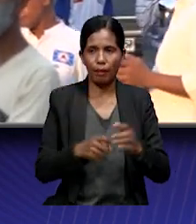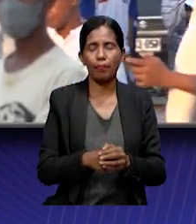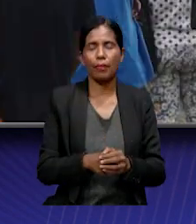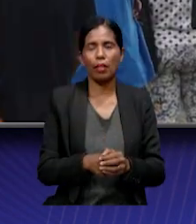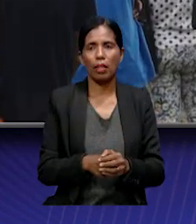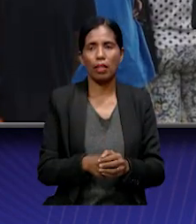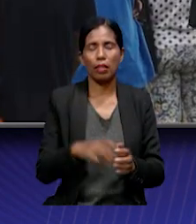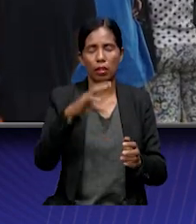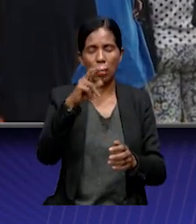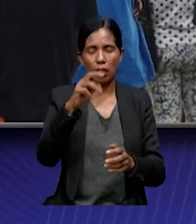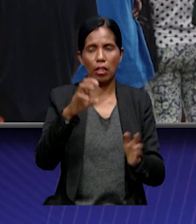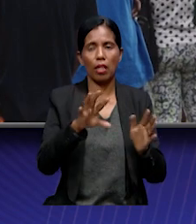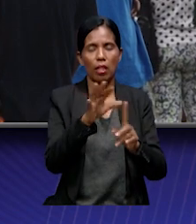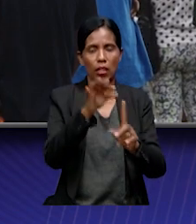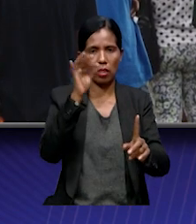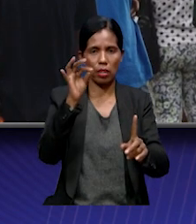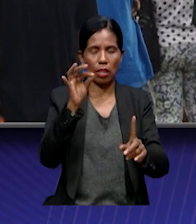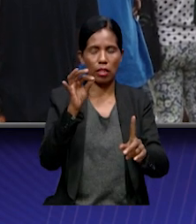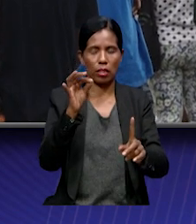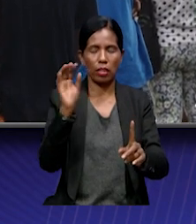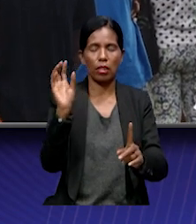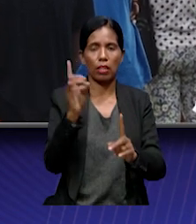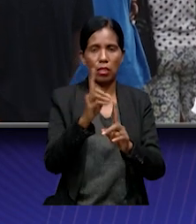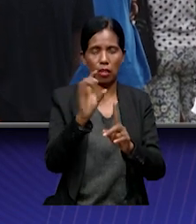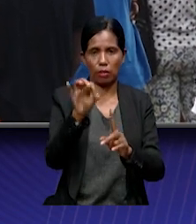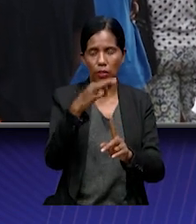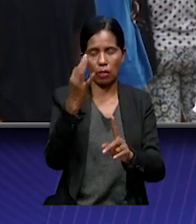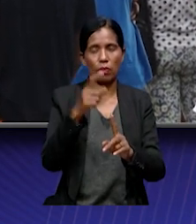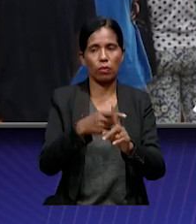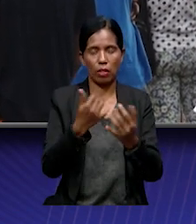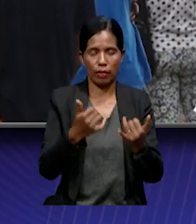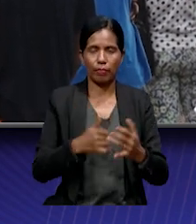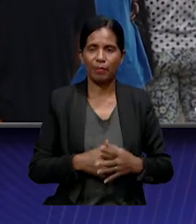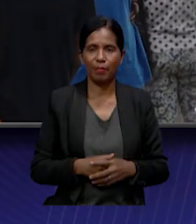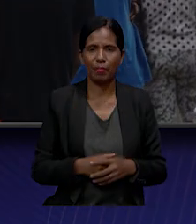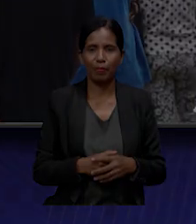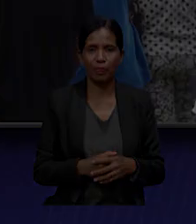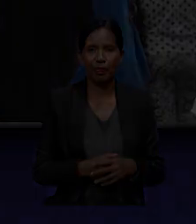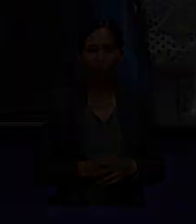sene eleison presidensial se halau ya lorong san resinsia fulan ne. Abraung Amral, ZMN.